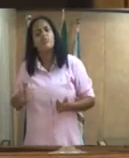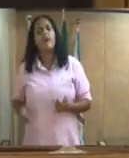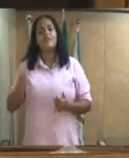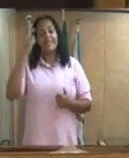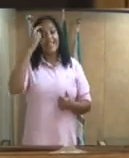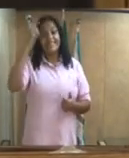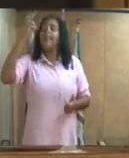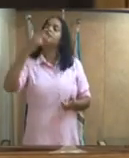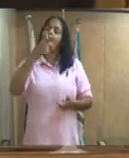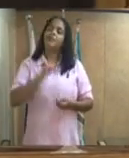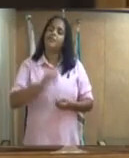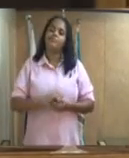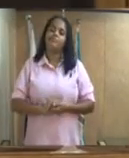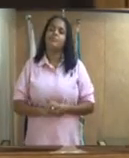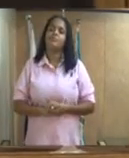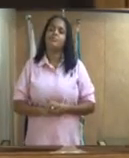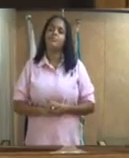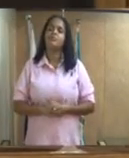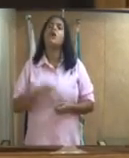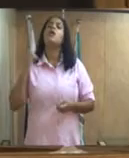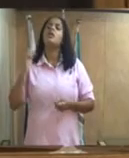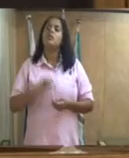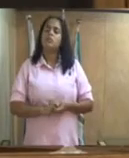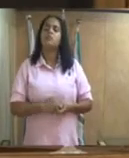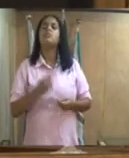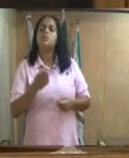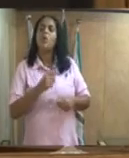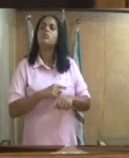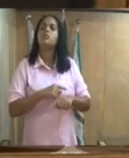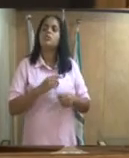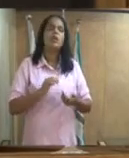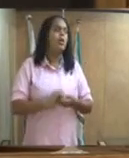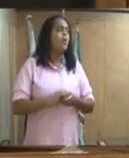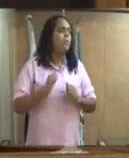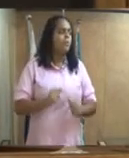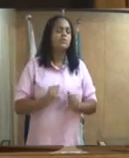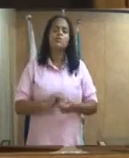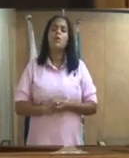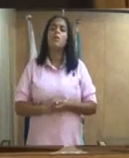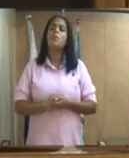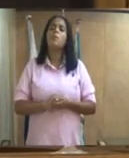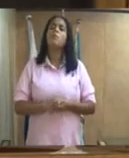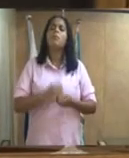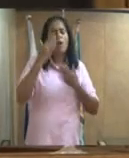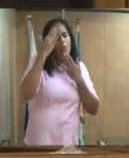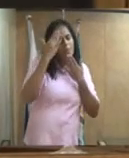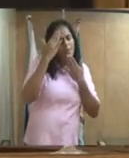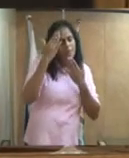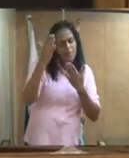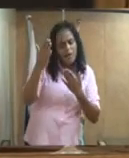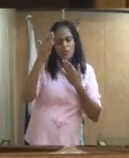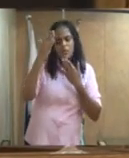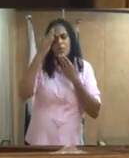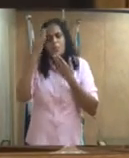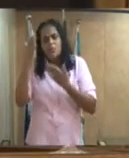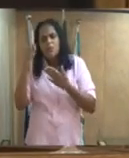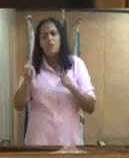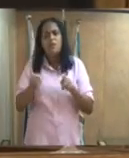Excelência, no momento oportuno. No momento oportuno. Por favor, não, muito obrigado. Eu quero